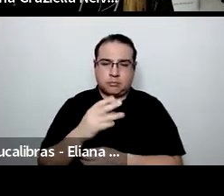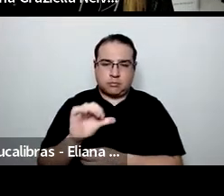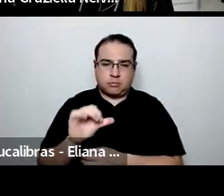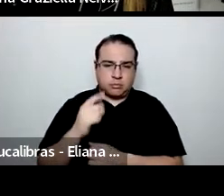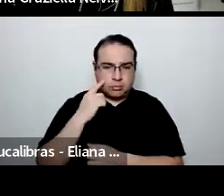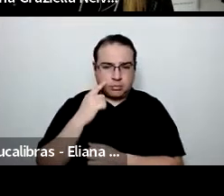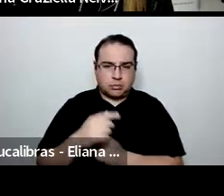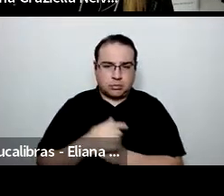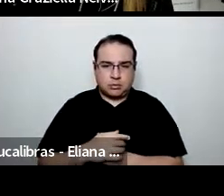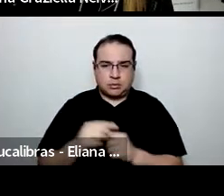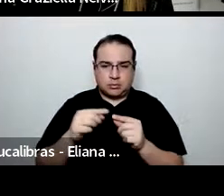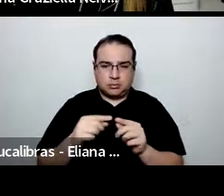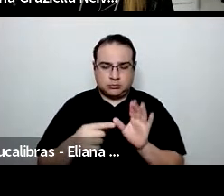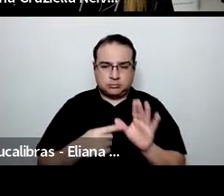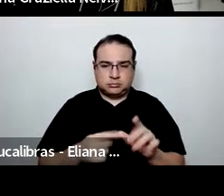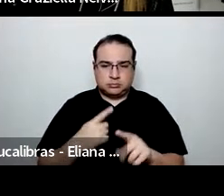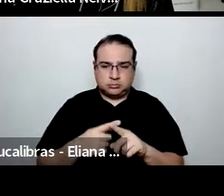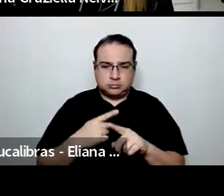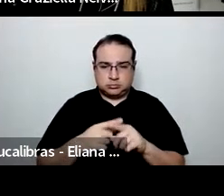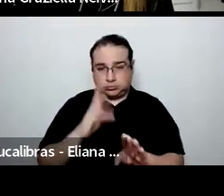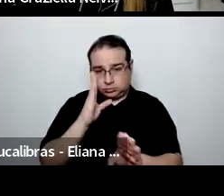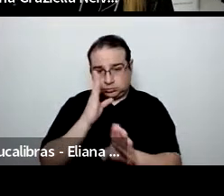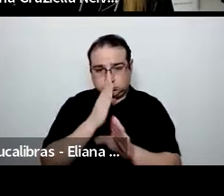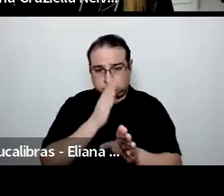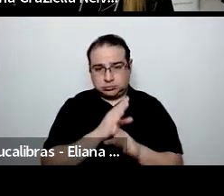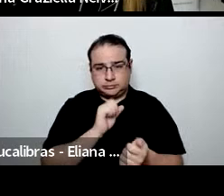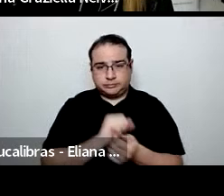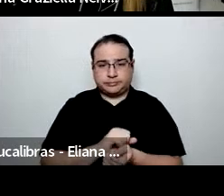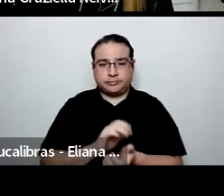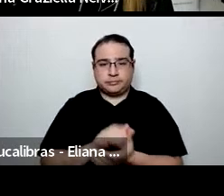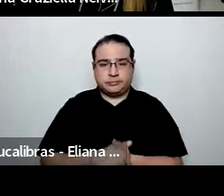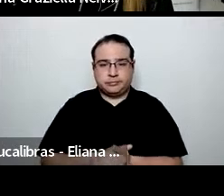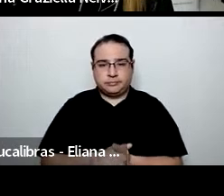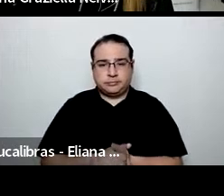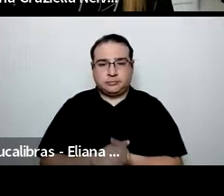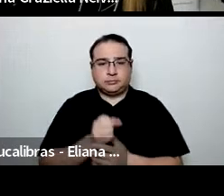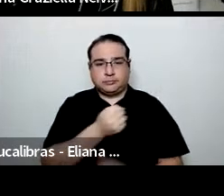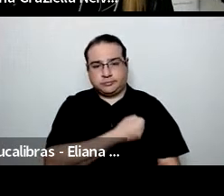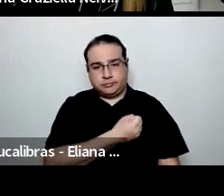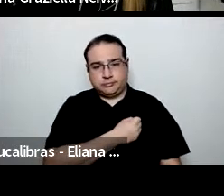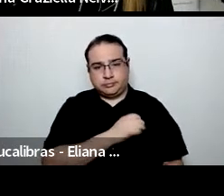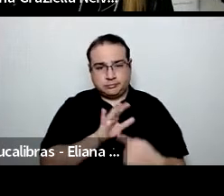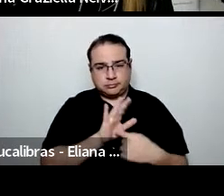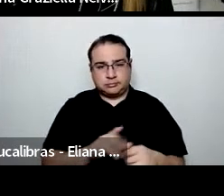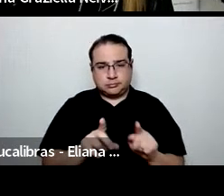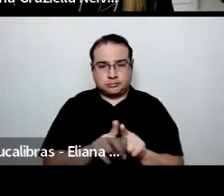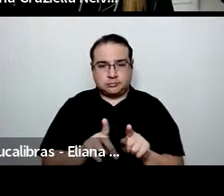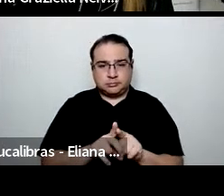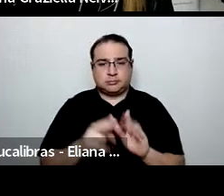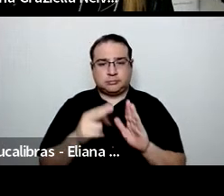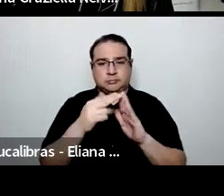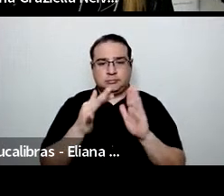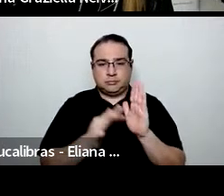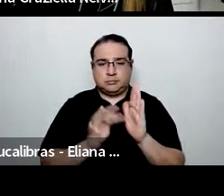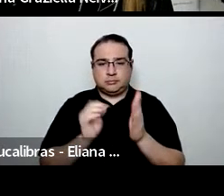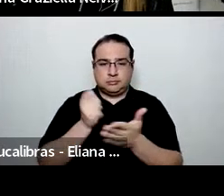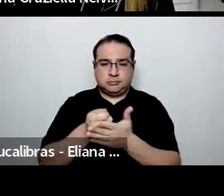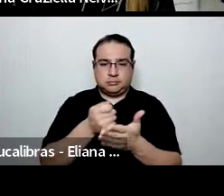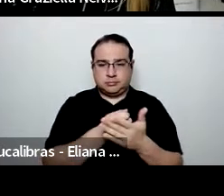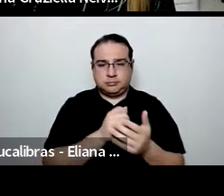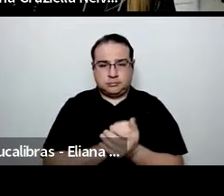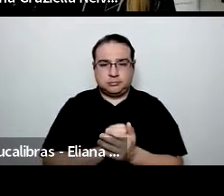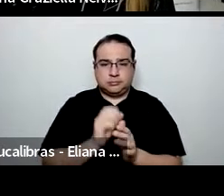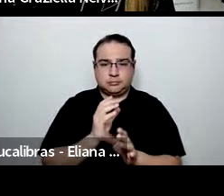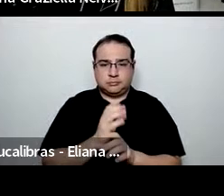outra pela O que foi detectado inconsistências no número de uma nota fiscal de gastos no